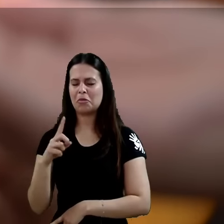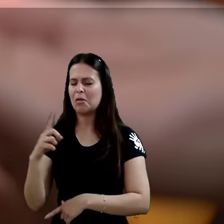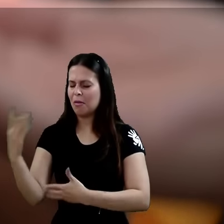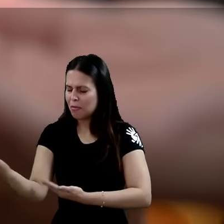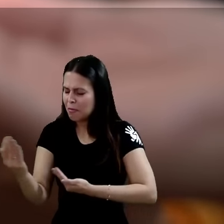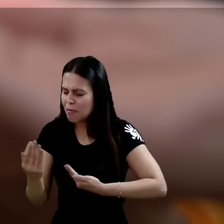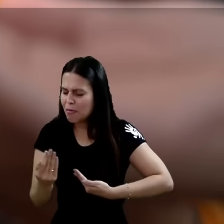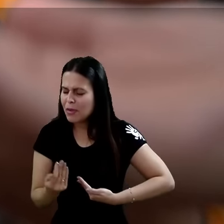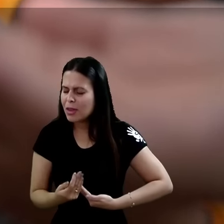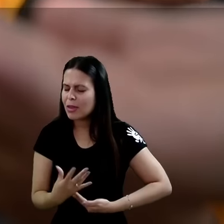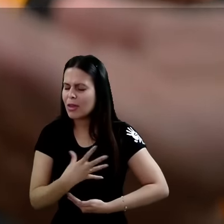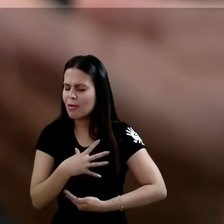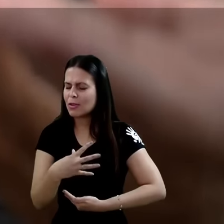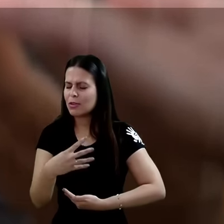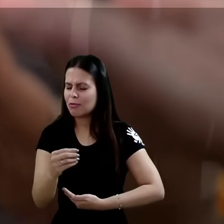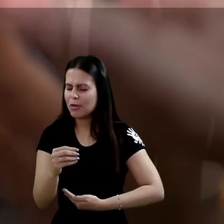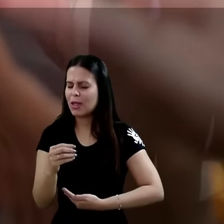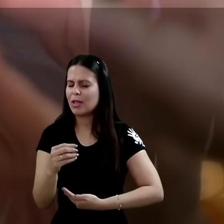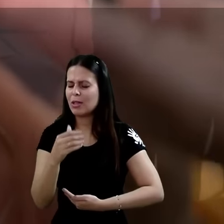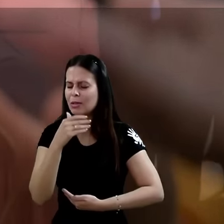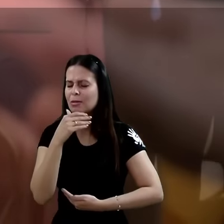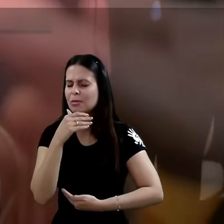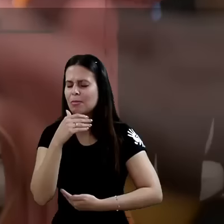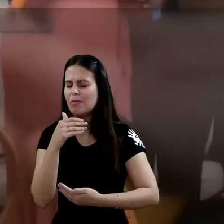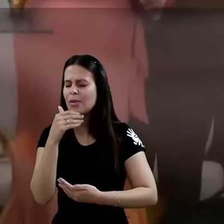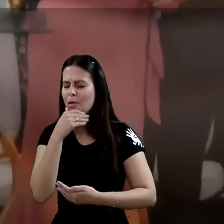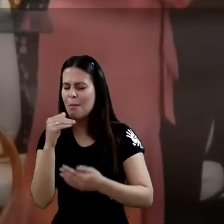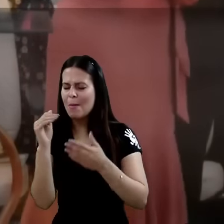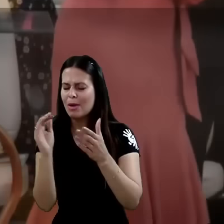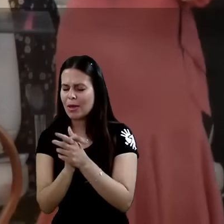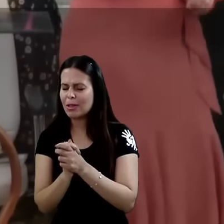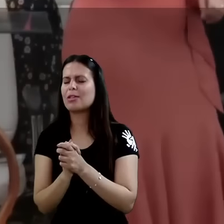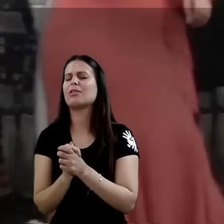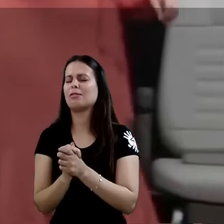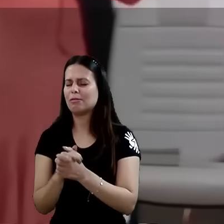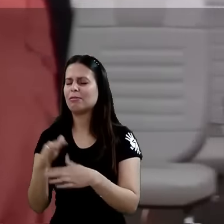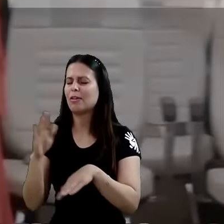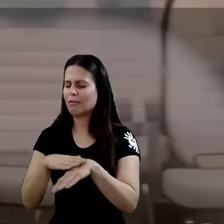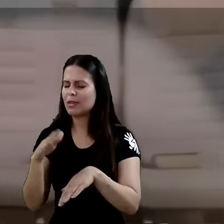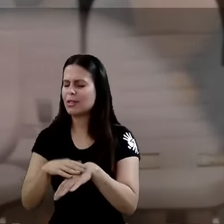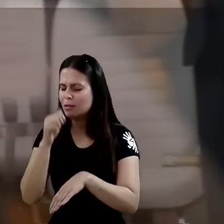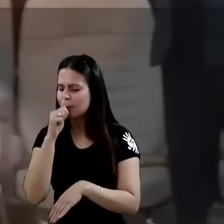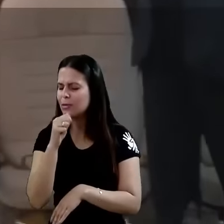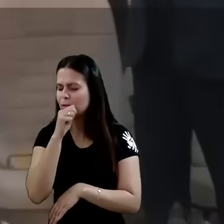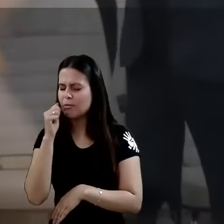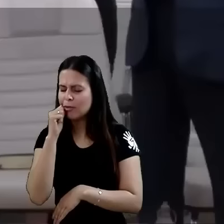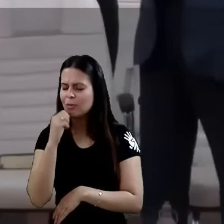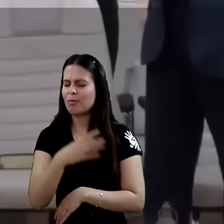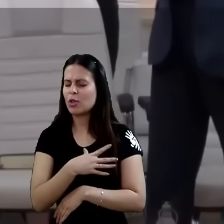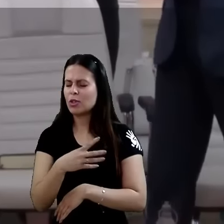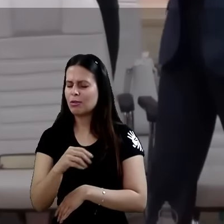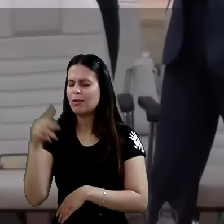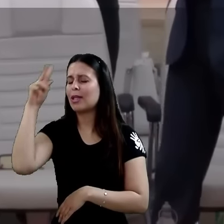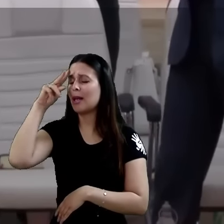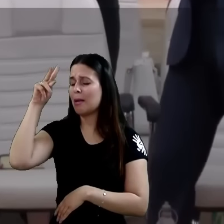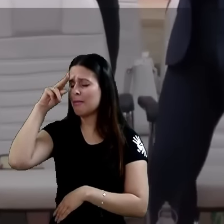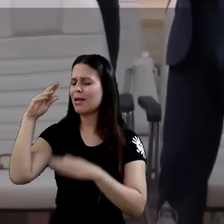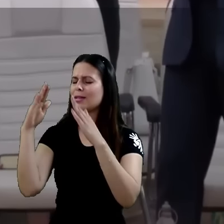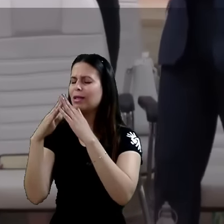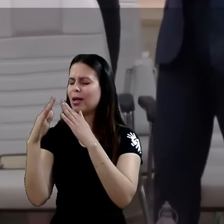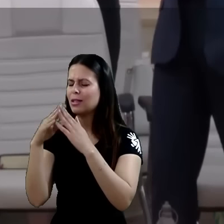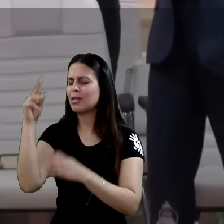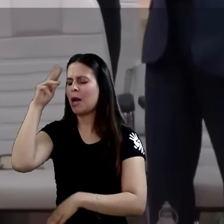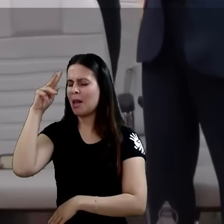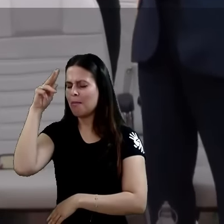para oração o marido que está aqui vai acompanhar jejum e os filhos terão lembranças esta casa será